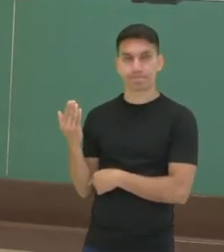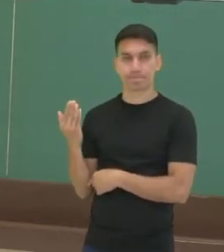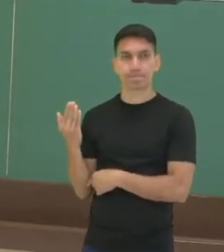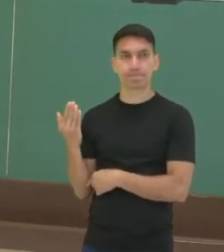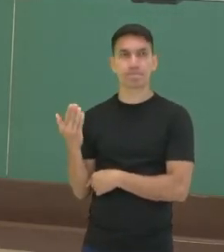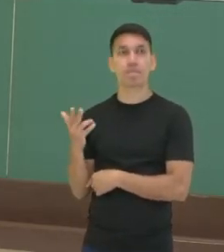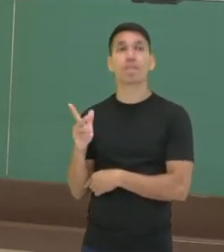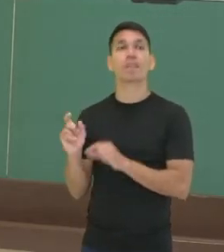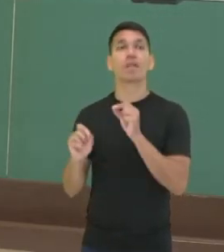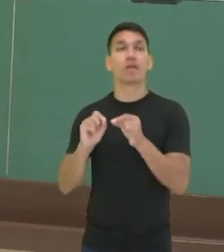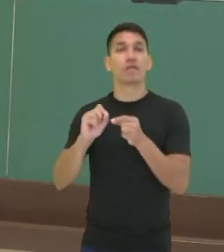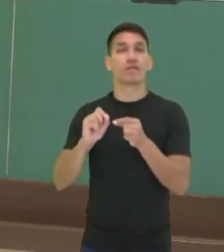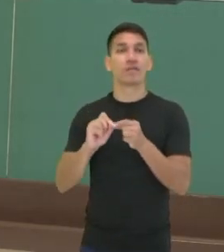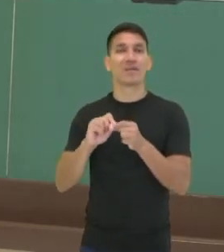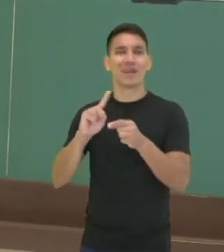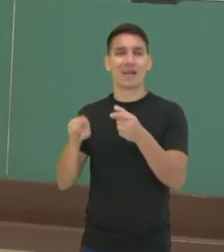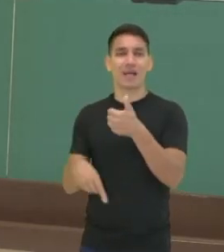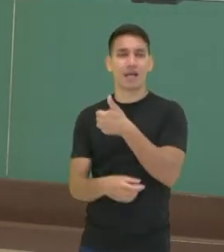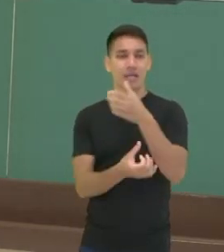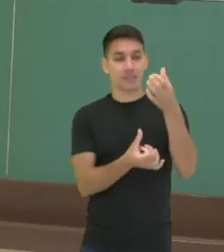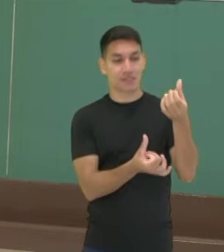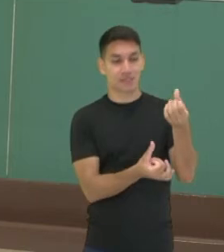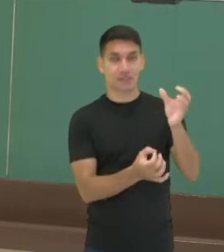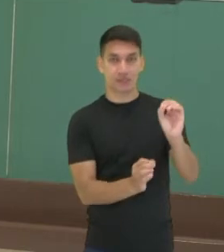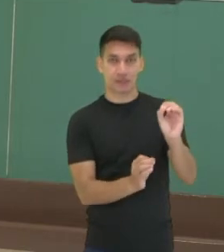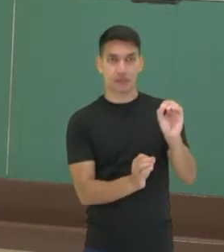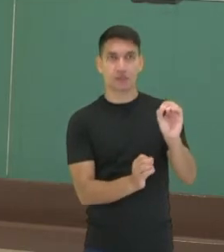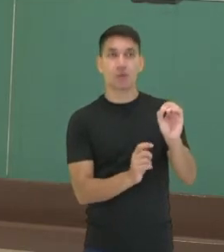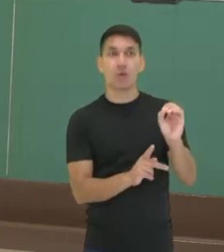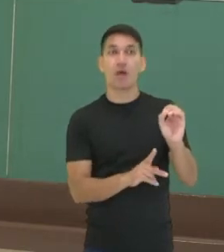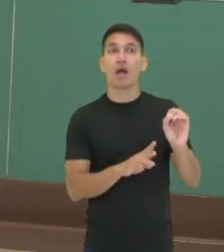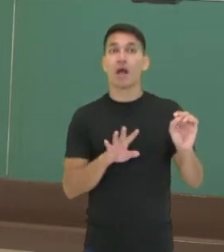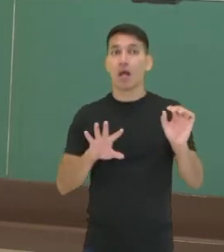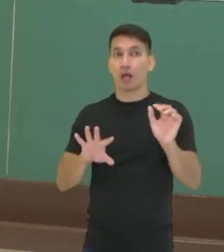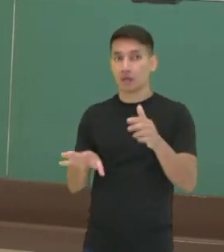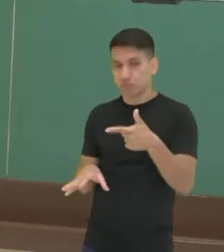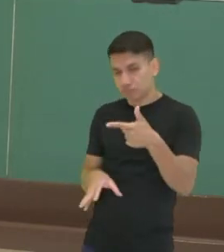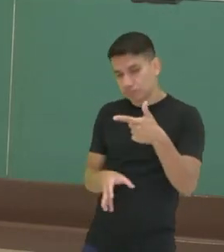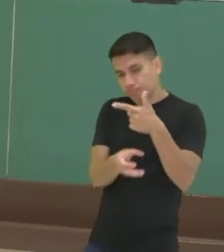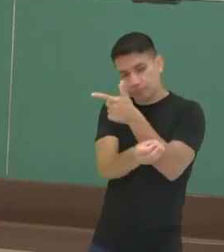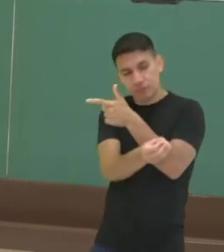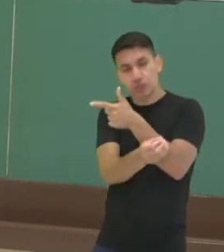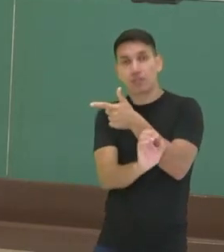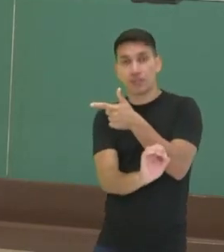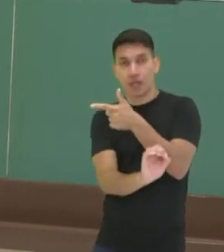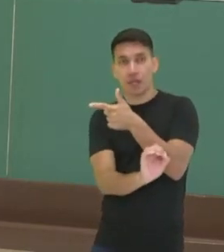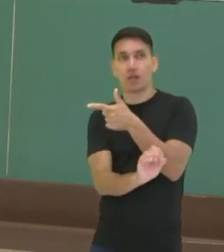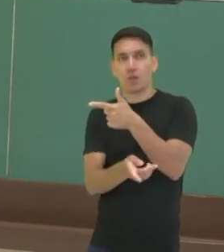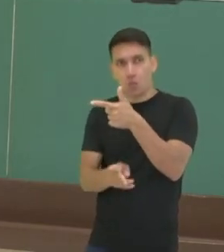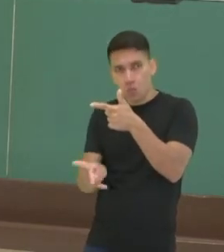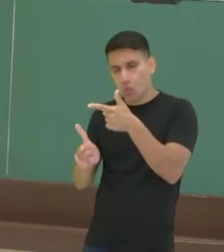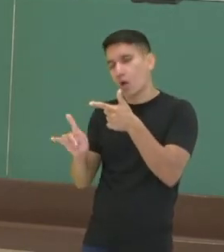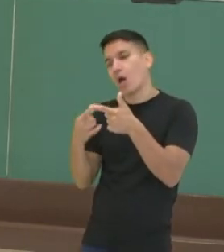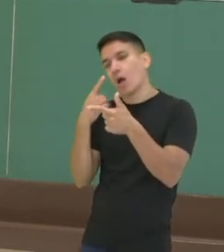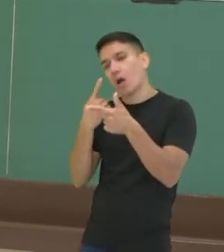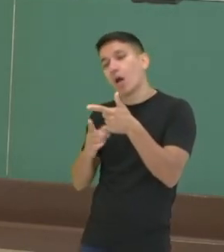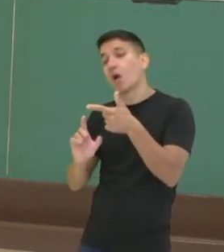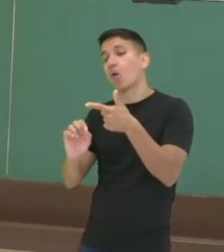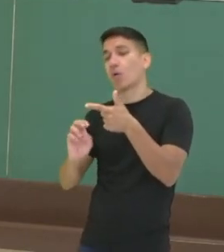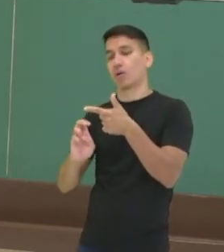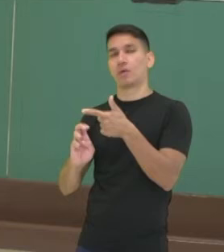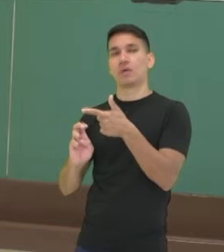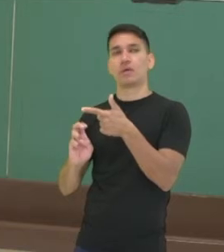vai dar ali 60, né? Então, olha só. Aí acrescenta um zerozinho ali para a gente continuar com essa divisão. E agora eu